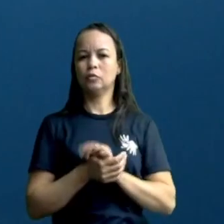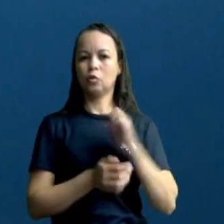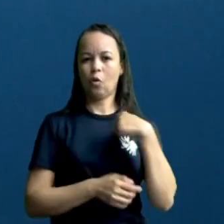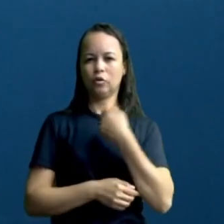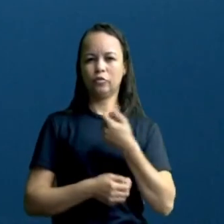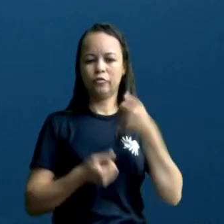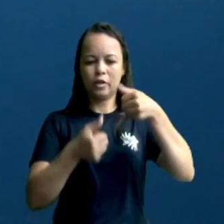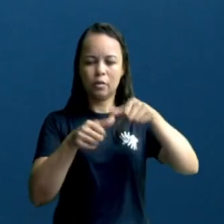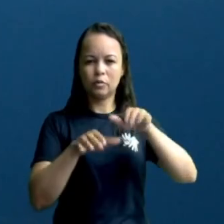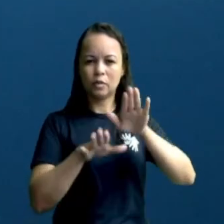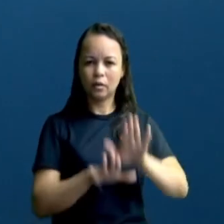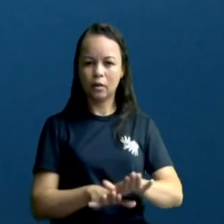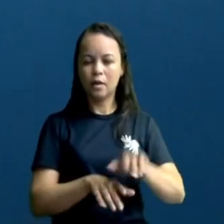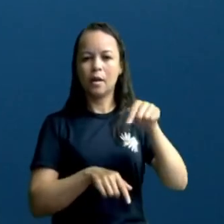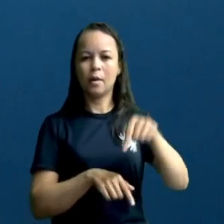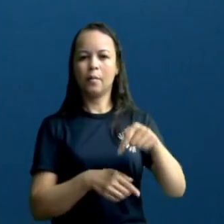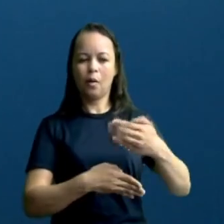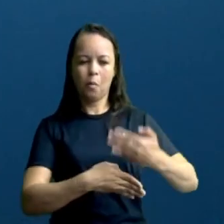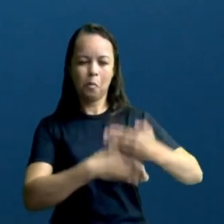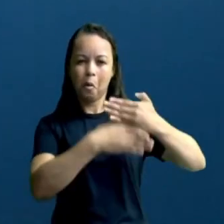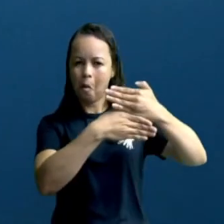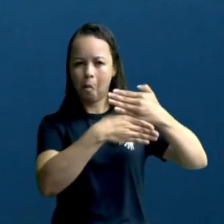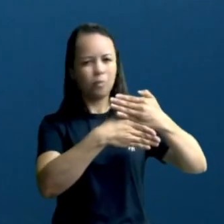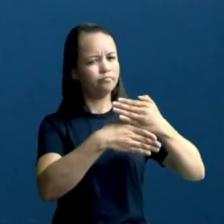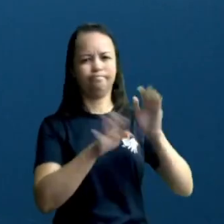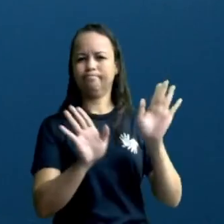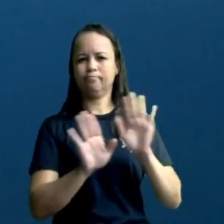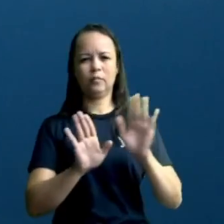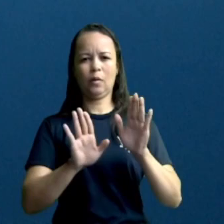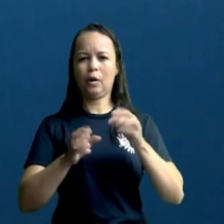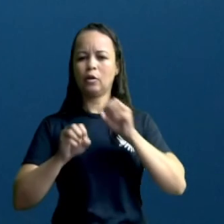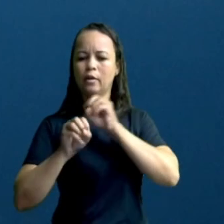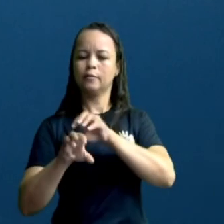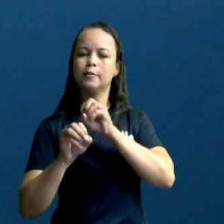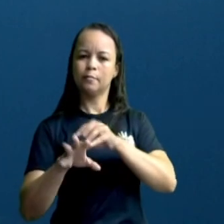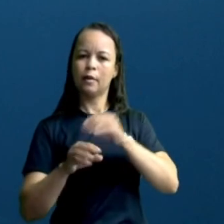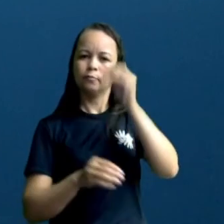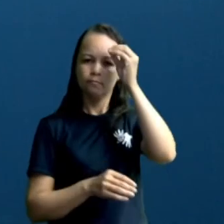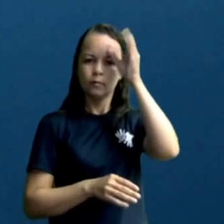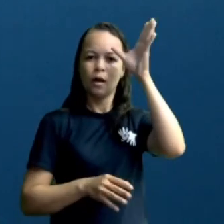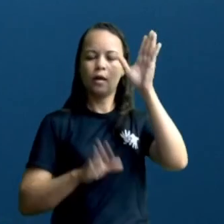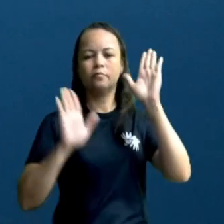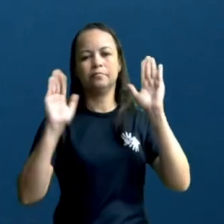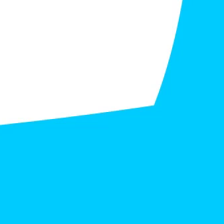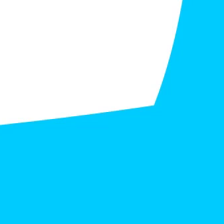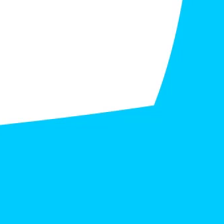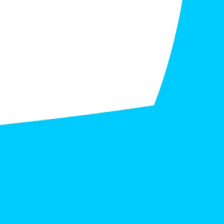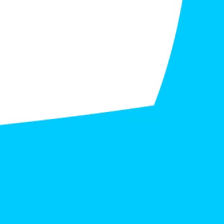aqui para construir muros, mas sim para construir pontes. Cheirão. Tchau, tchau. Tchau, tchau.